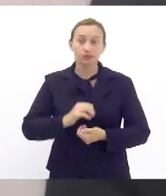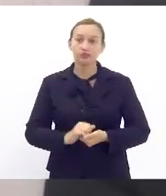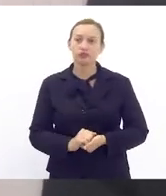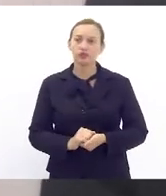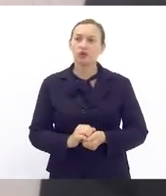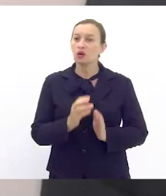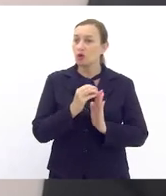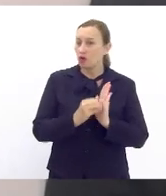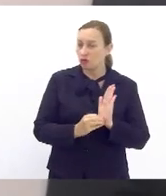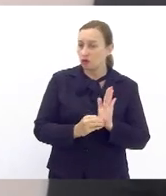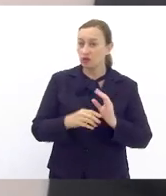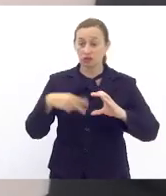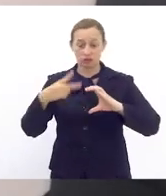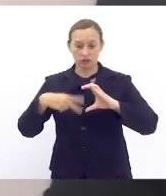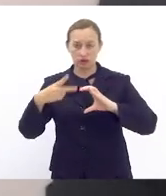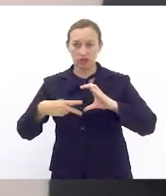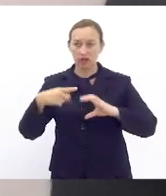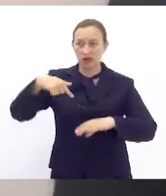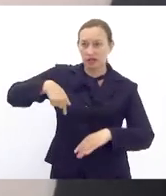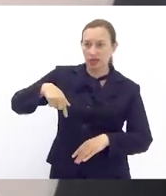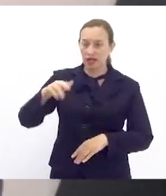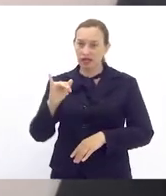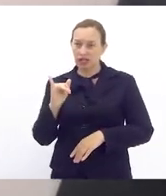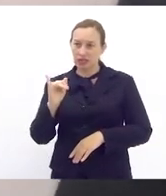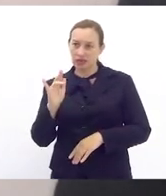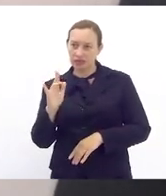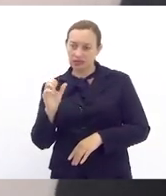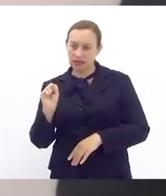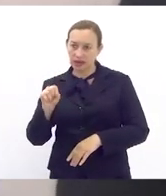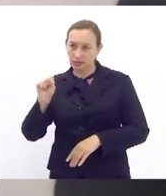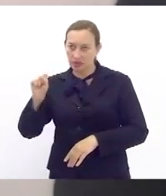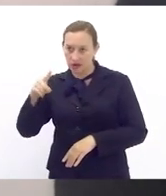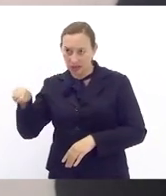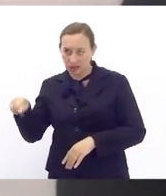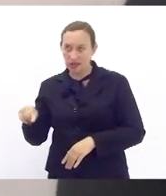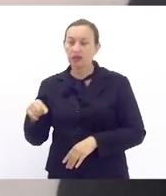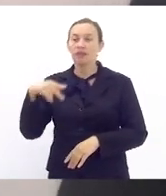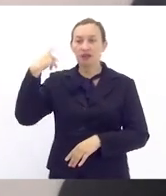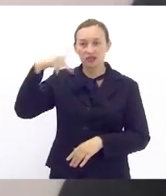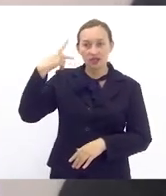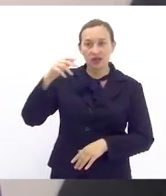o ofício da Câmara Municipal de Quissamã enviado pela vereadora Alexandra